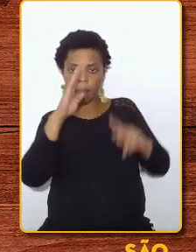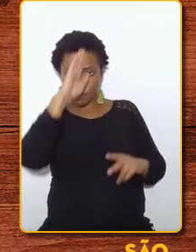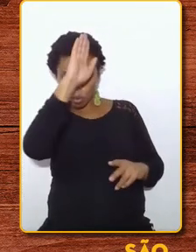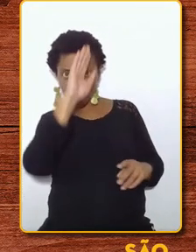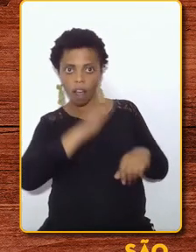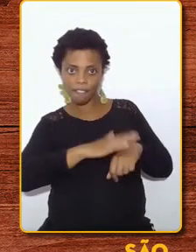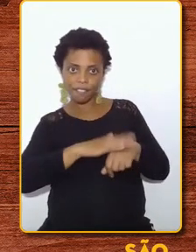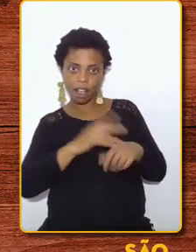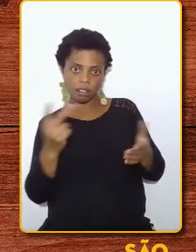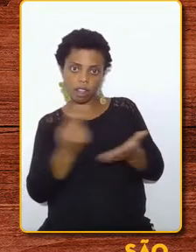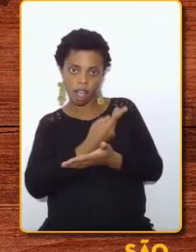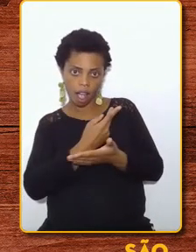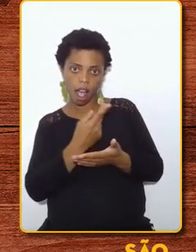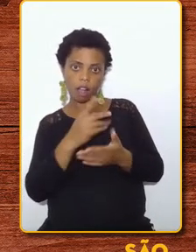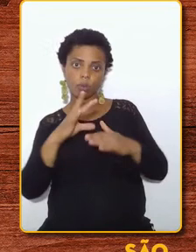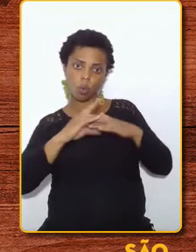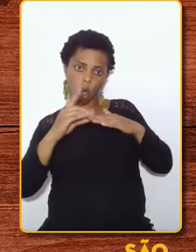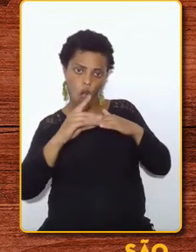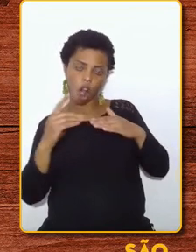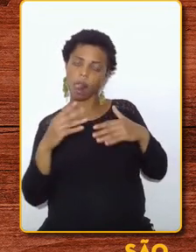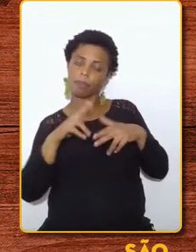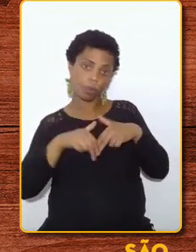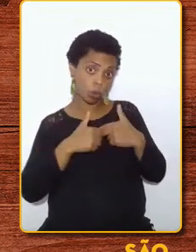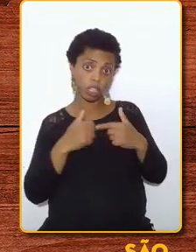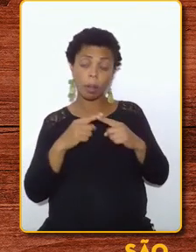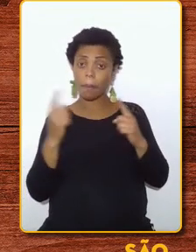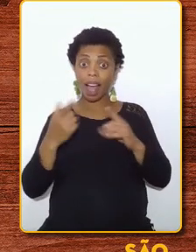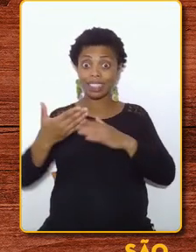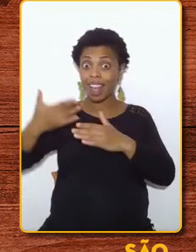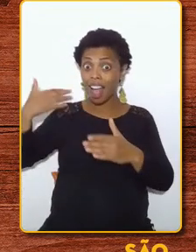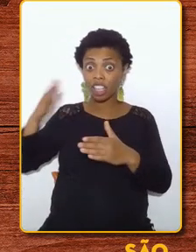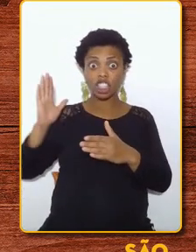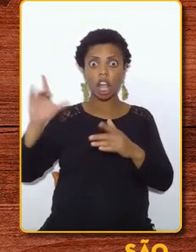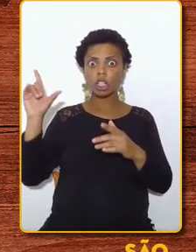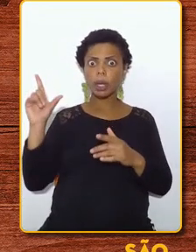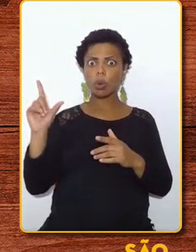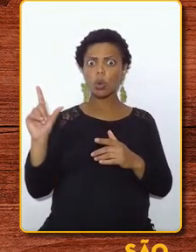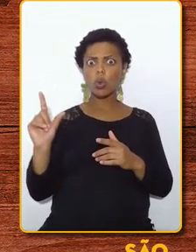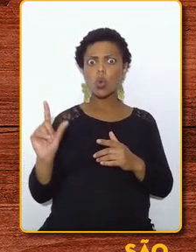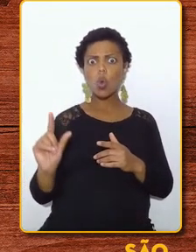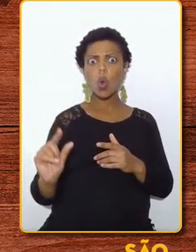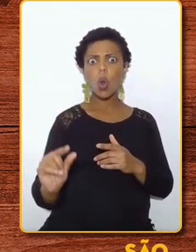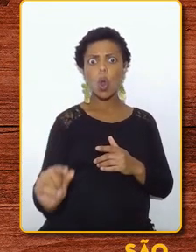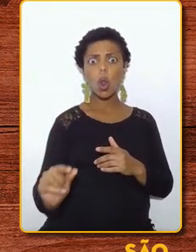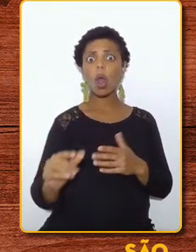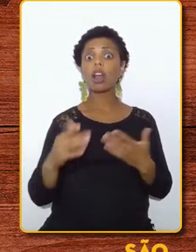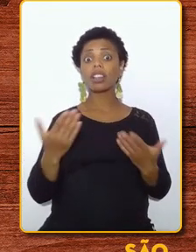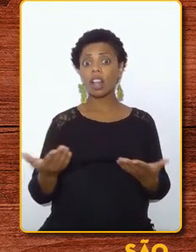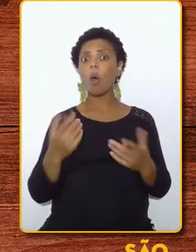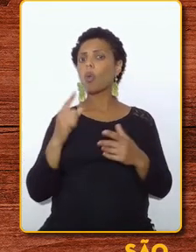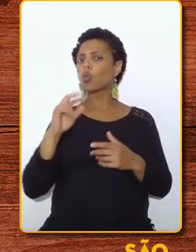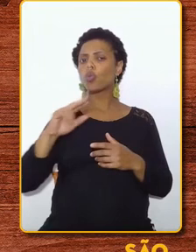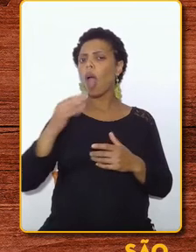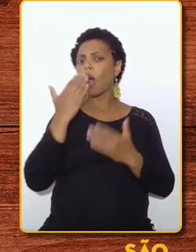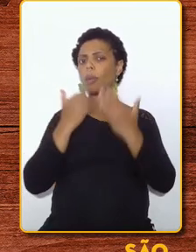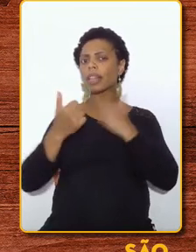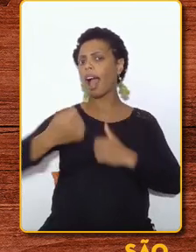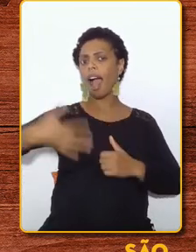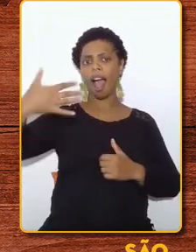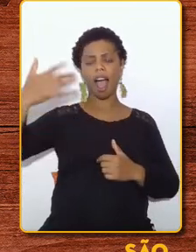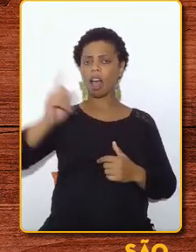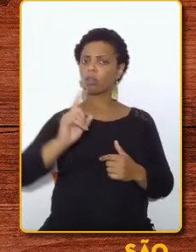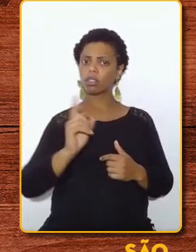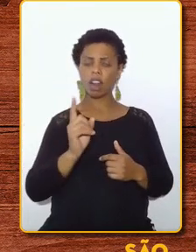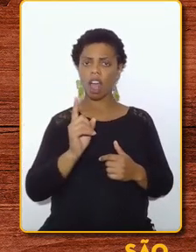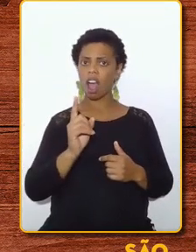No mais, houve uma queda. Então, eu tenho insistido sempre no tema, nós estamos na situação hoje de que não são os preços que